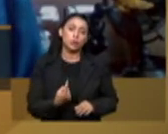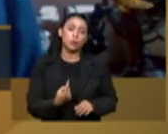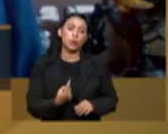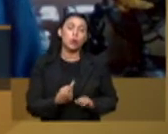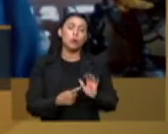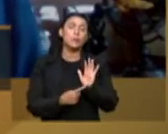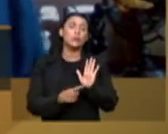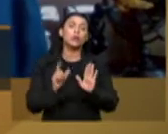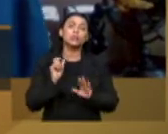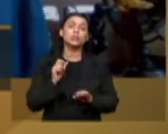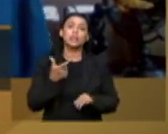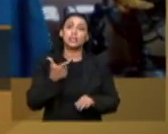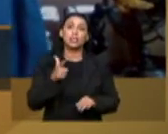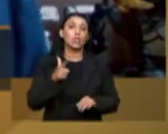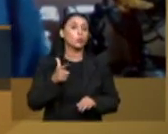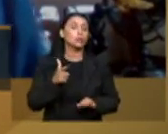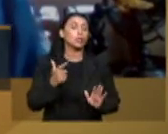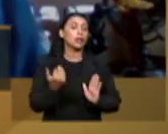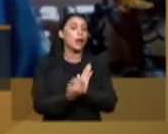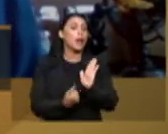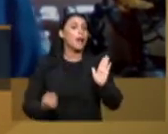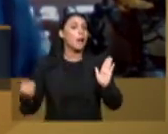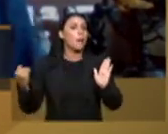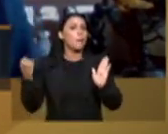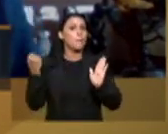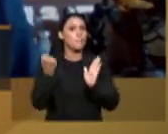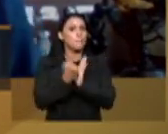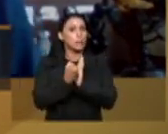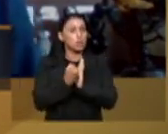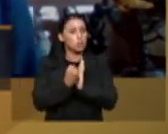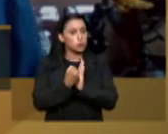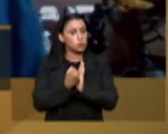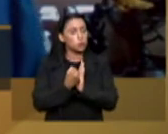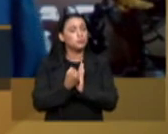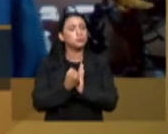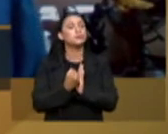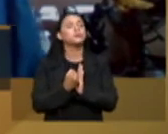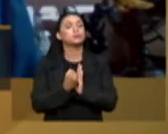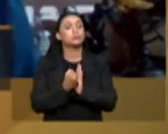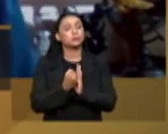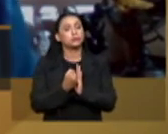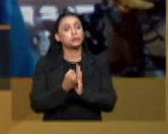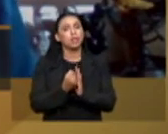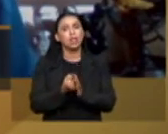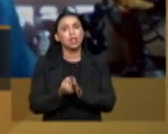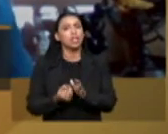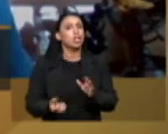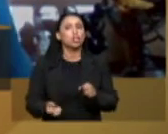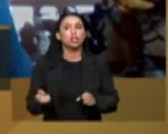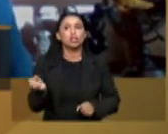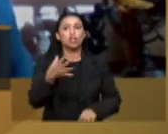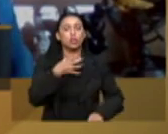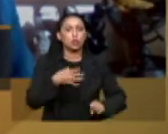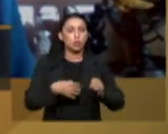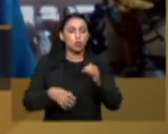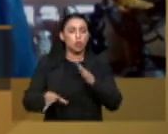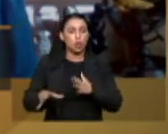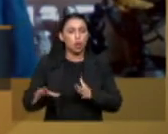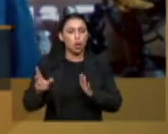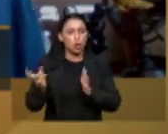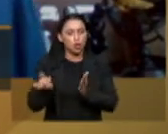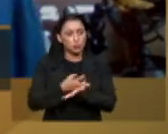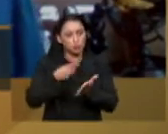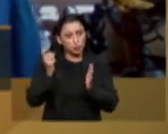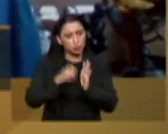que não haverá aumento, majoração, e a criação de tributos não por lei. O que